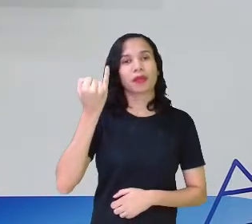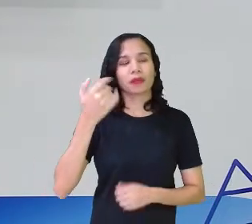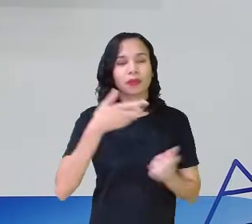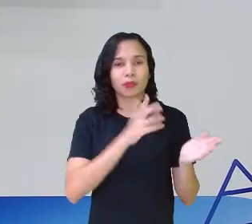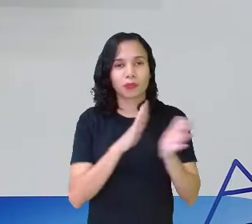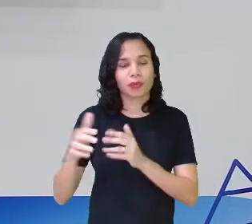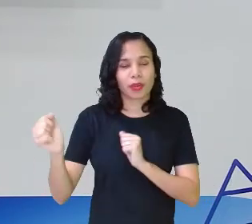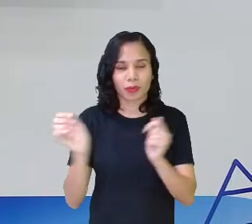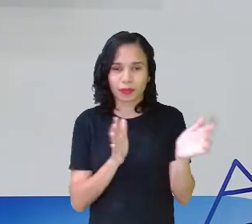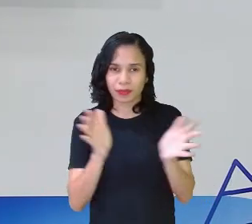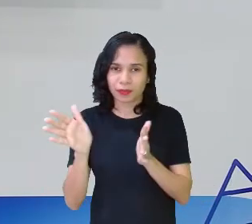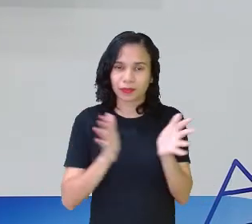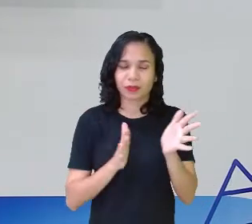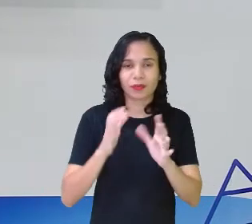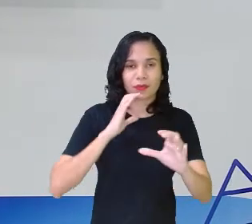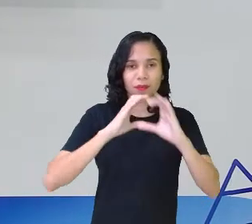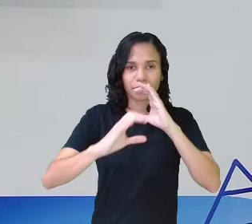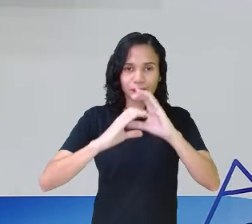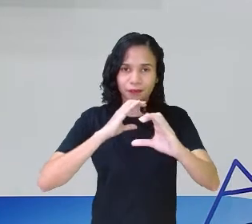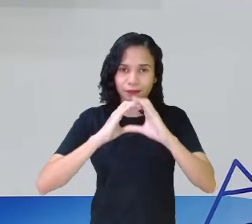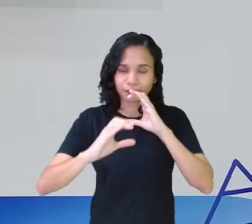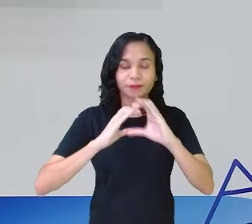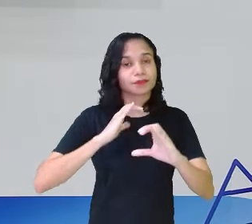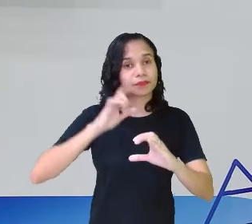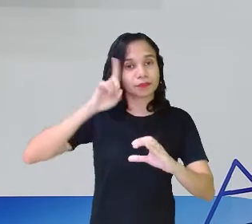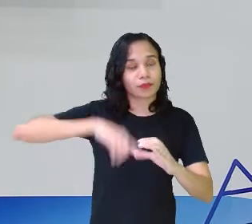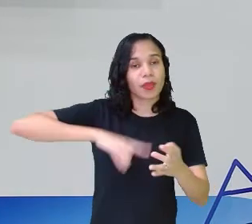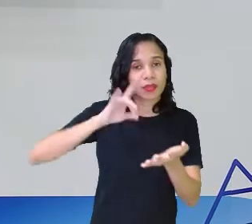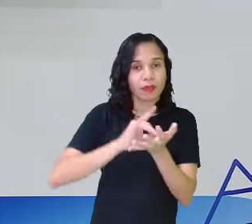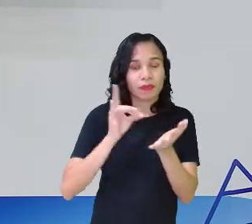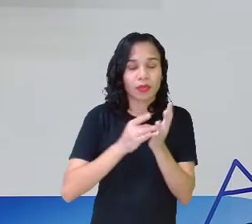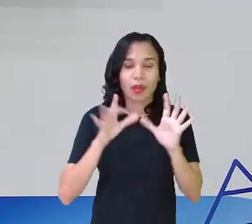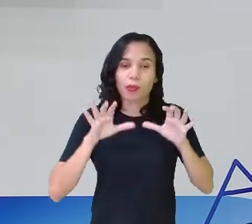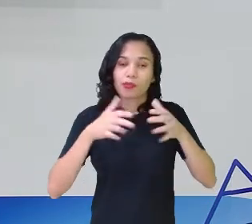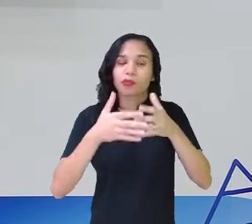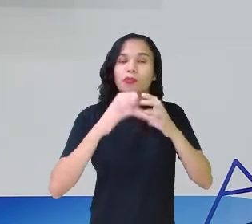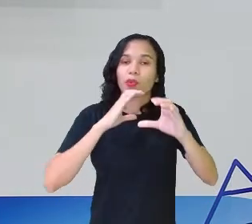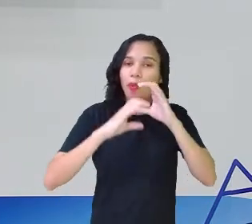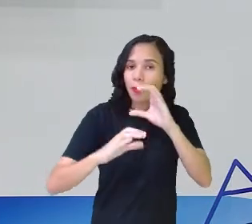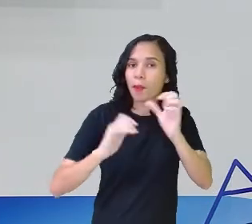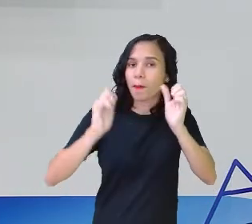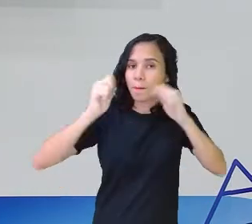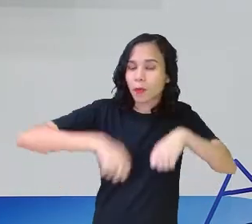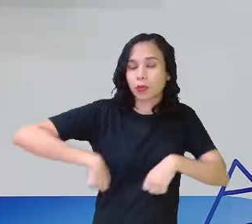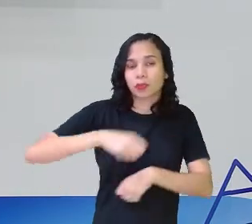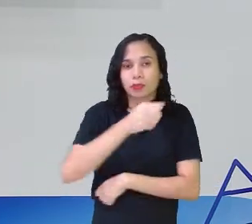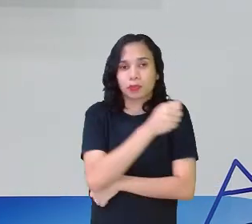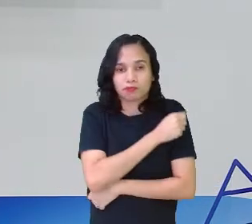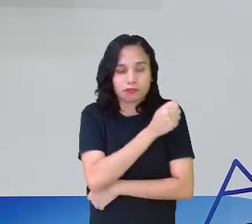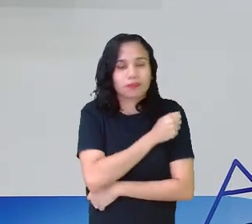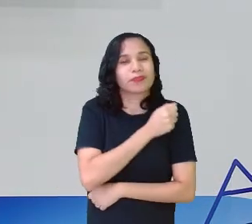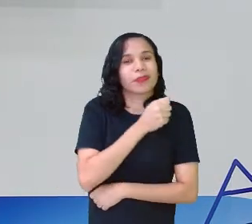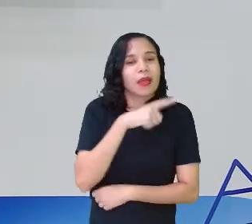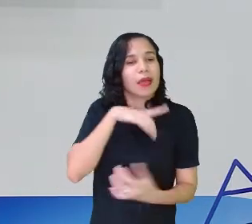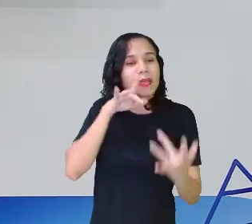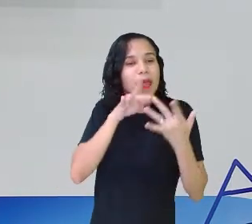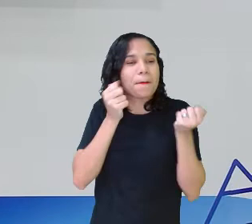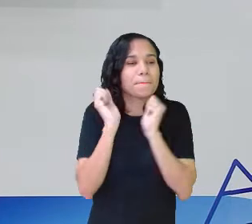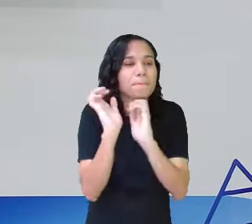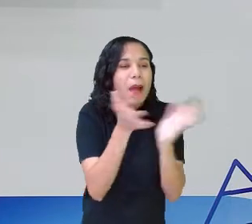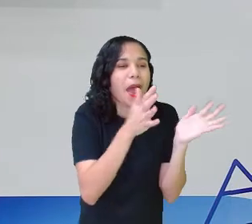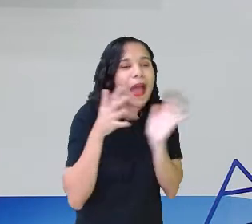dessa acessibilidade comunicacional, né, nas comunicações, que possibilita ao estudante